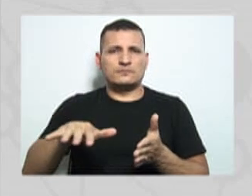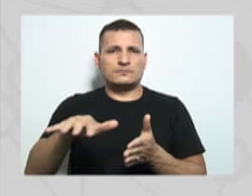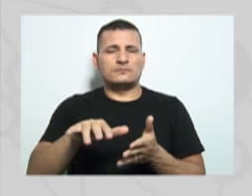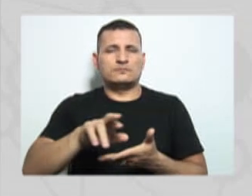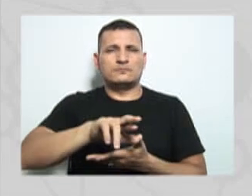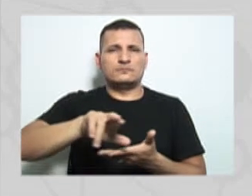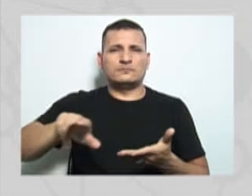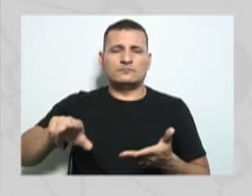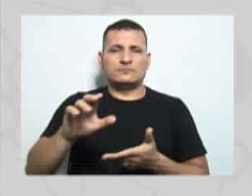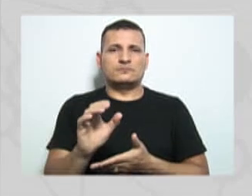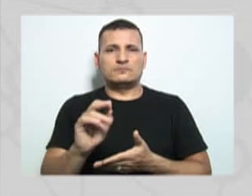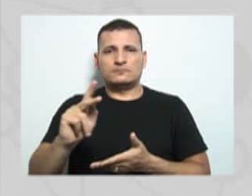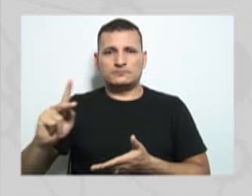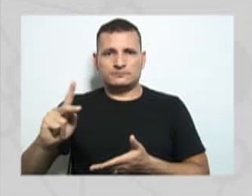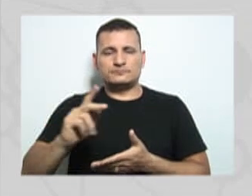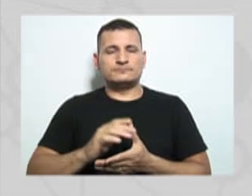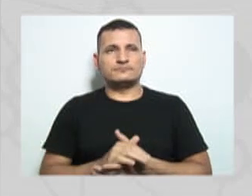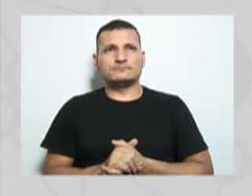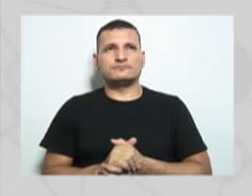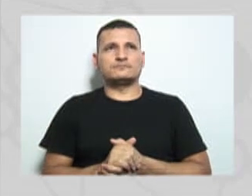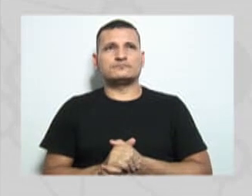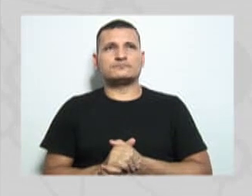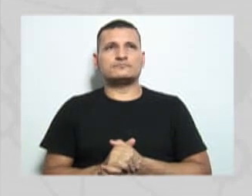da cooperativa.